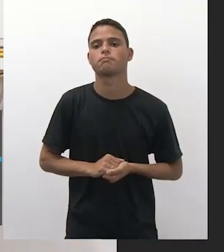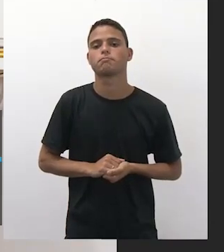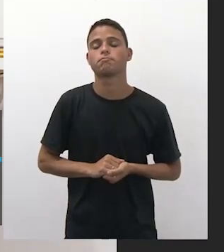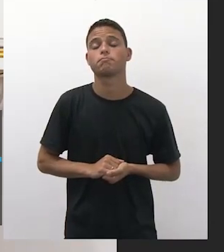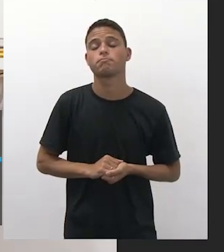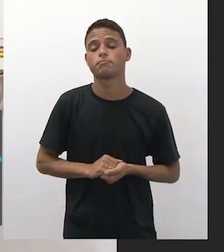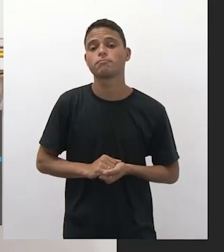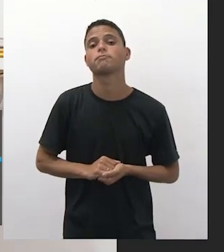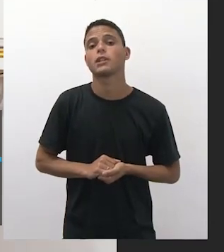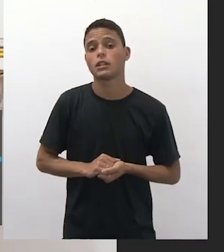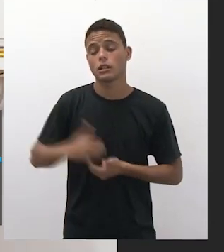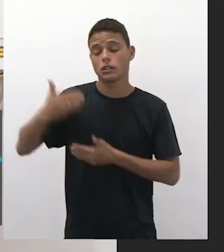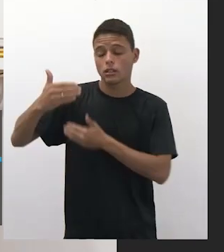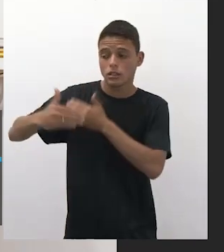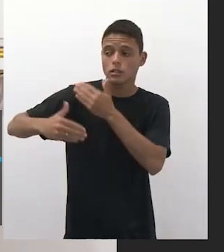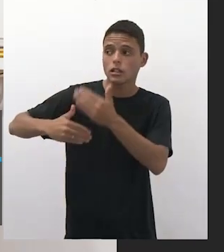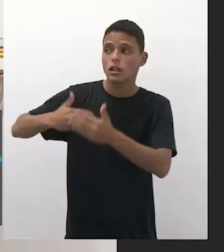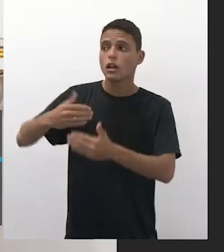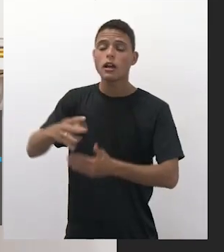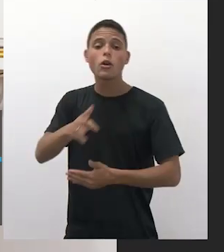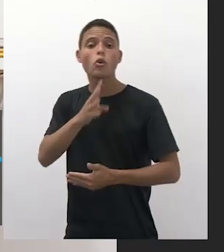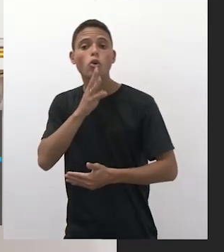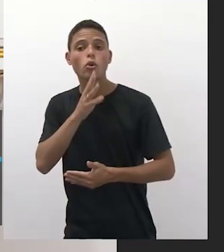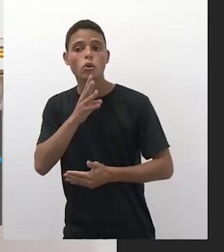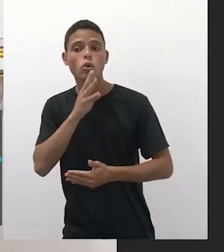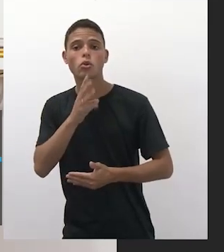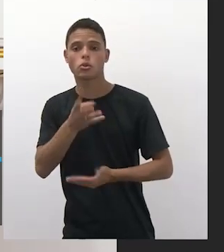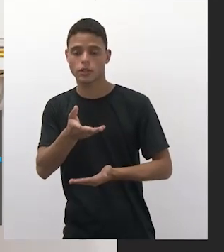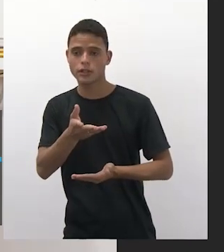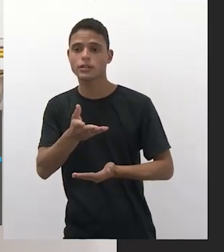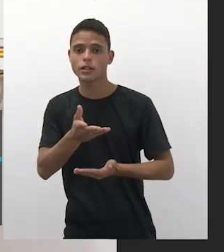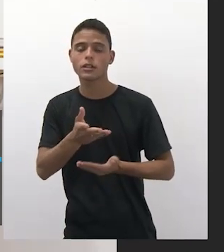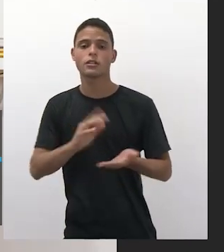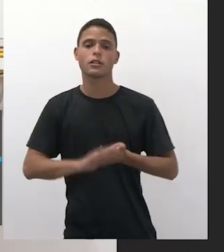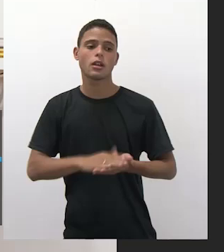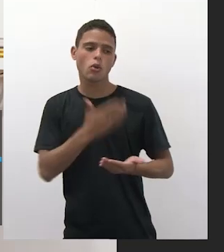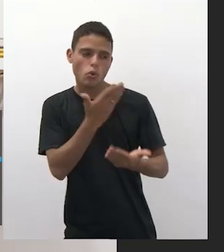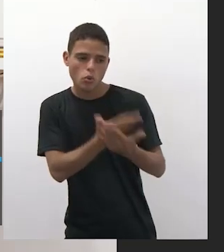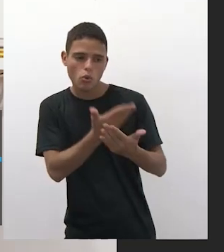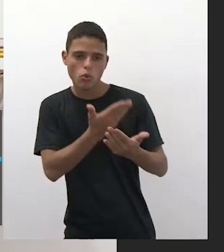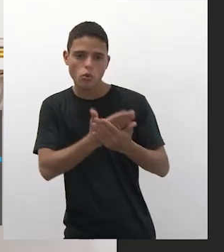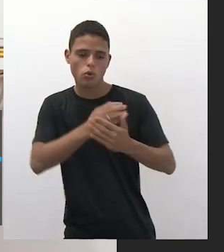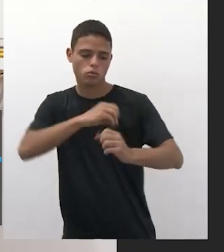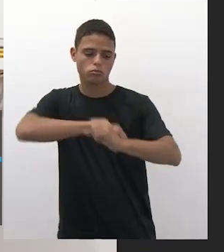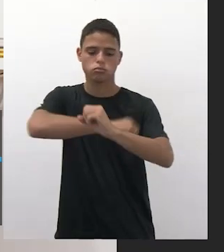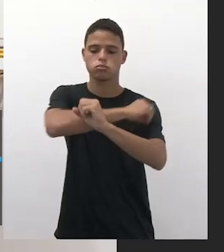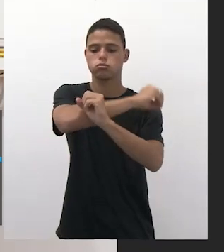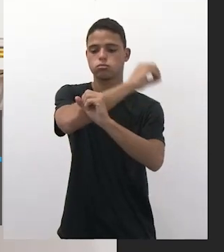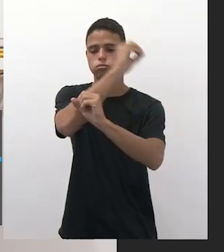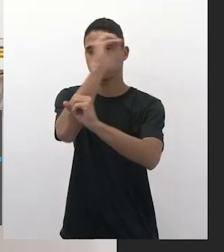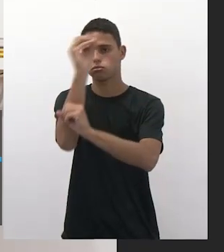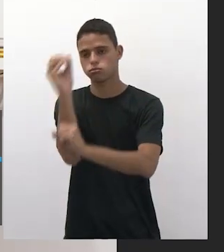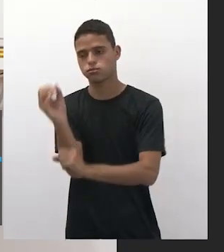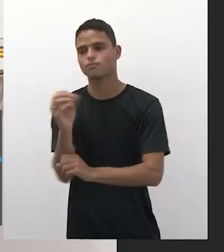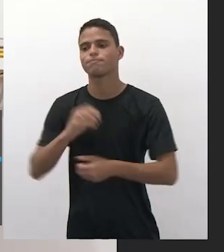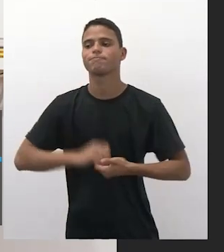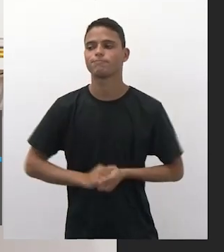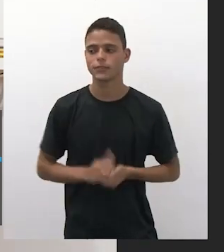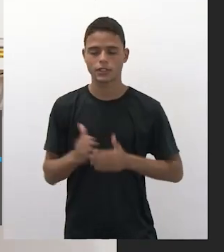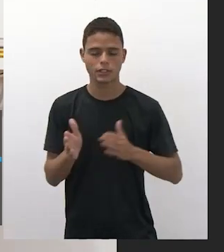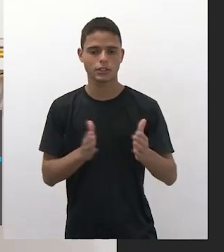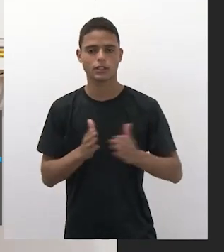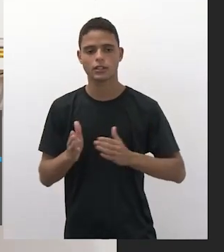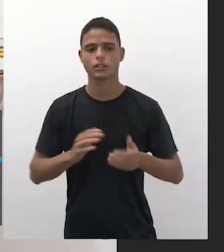ensino integral, as PEIs, que é tão inovador para nós agora, né? Naquela época,